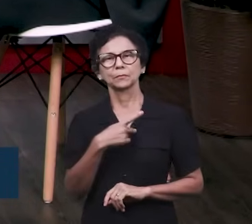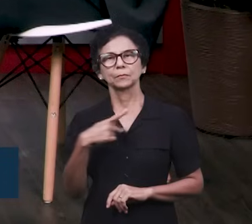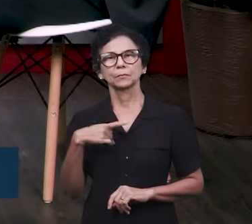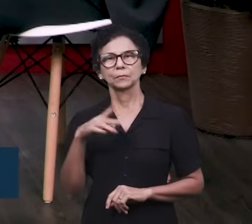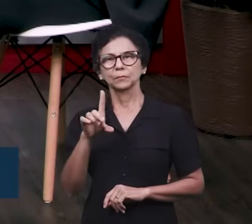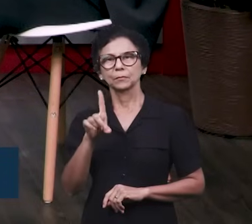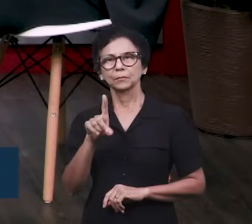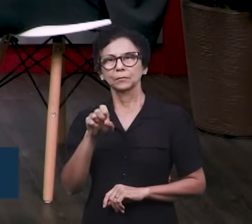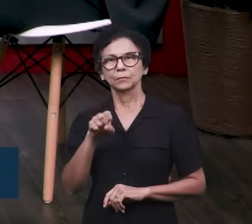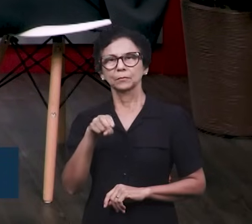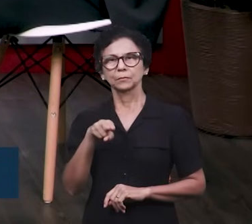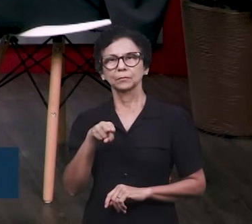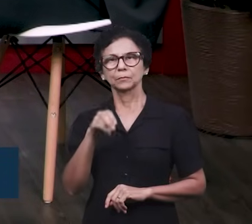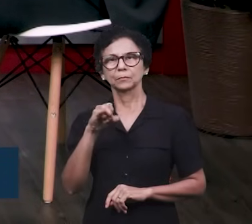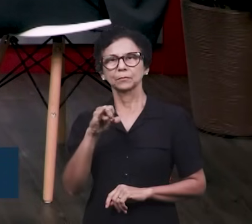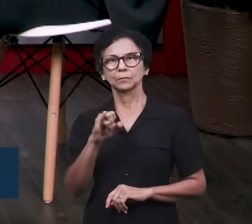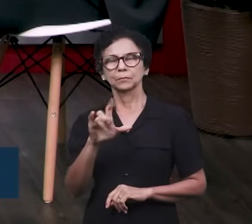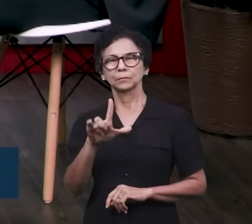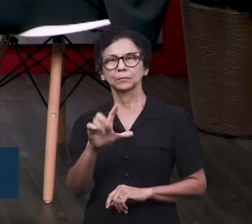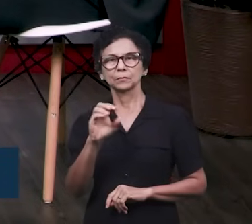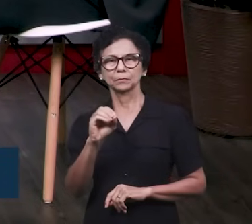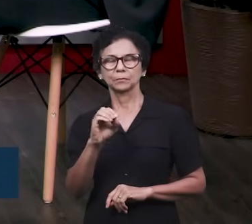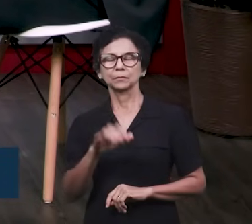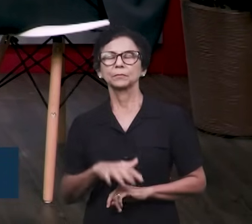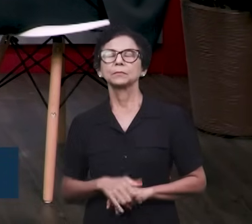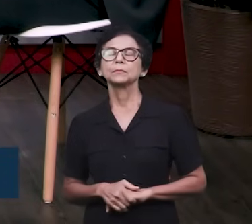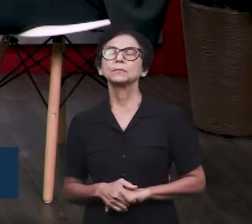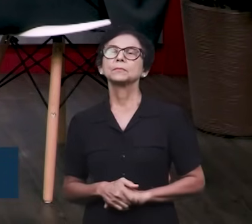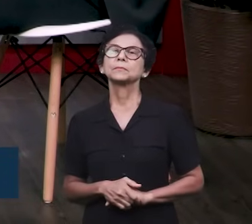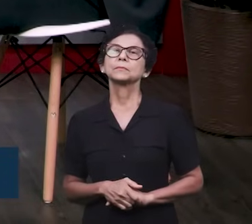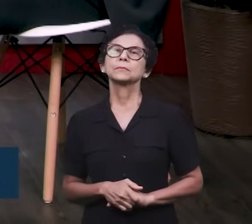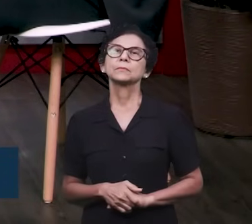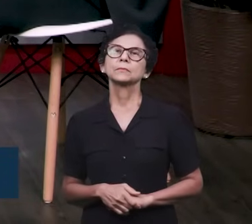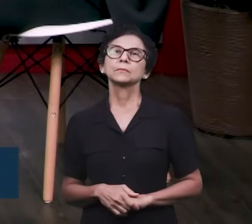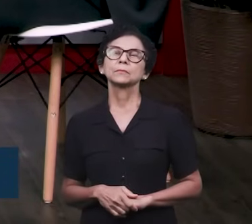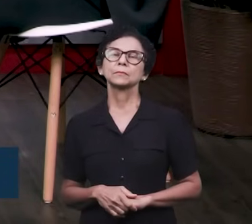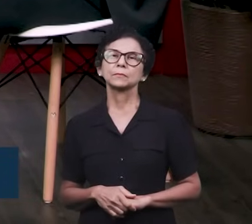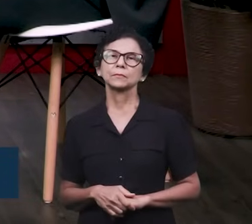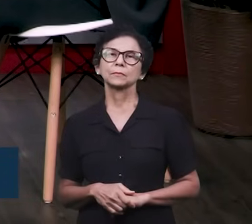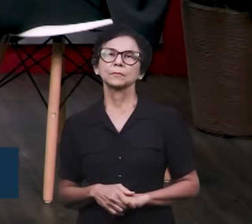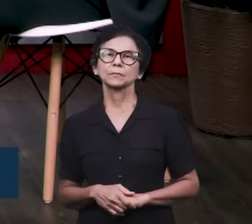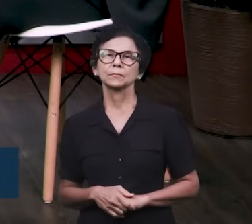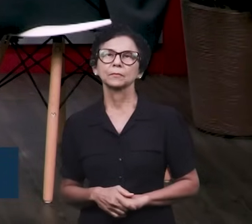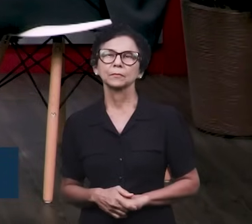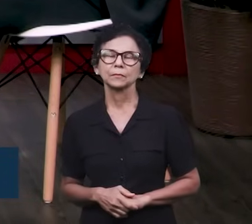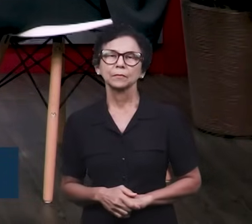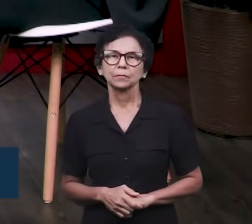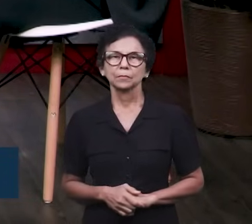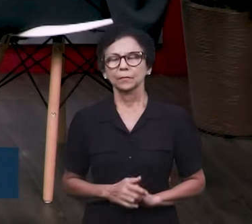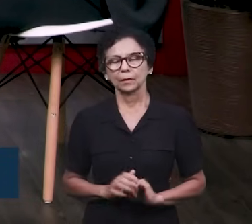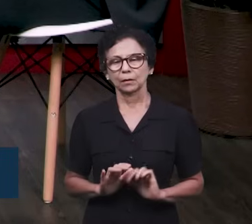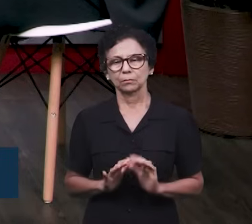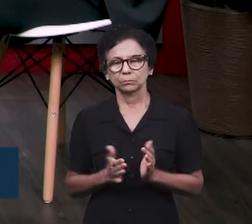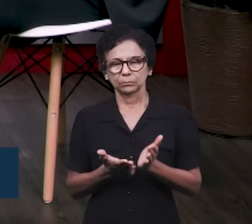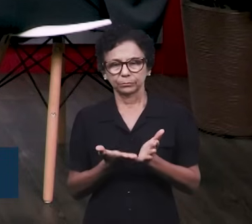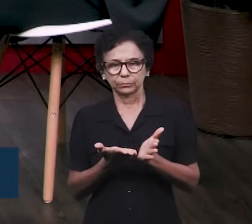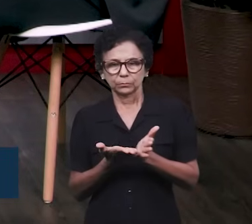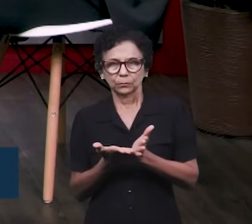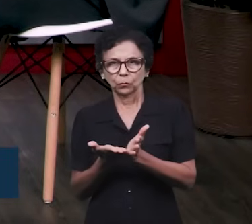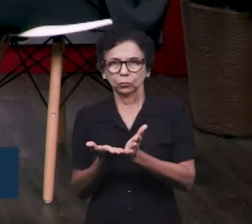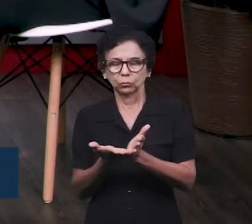local onde se atraca os barcos e descarregam mercadorias. Um local bem simplório